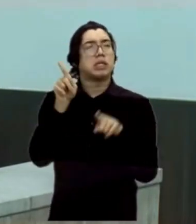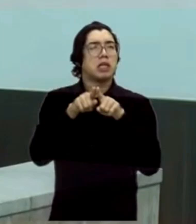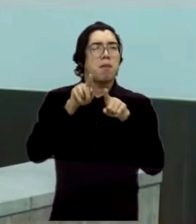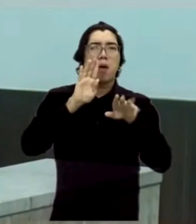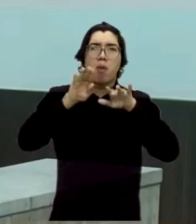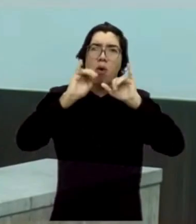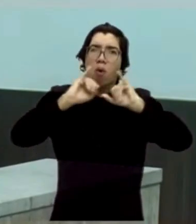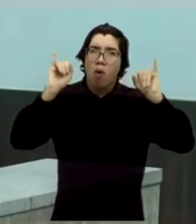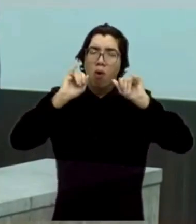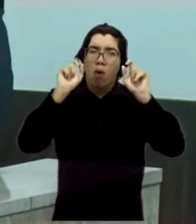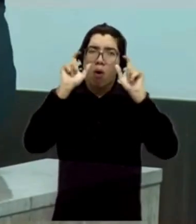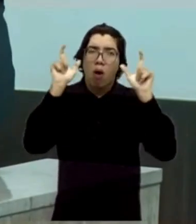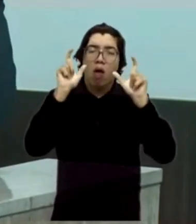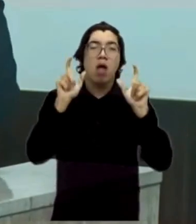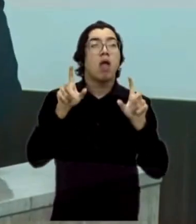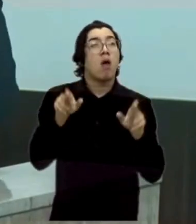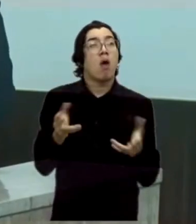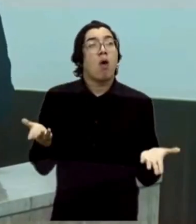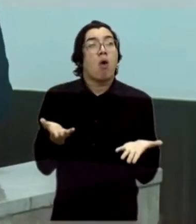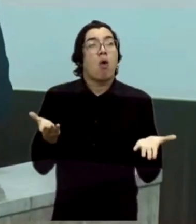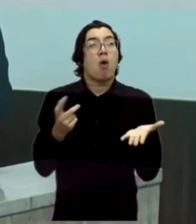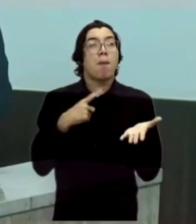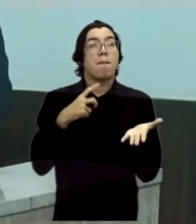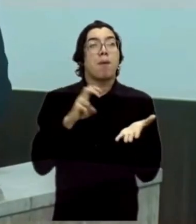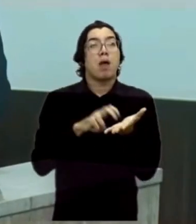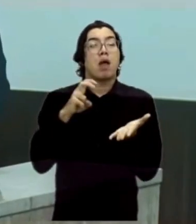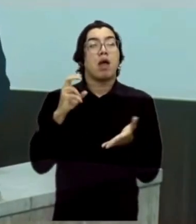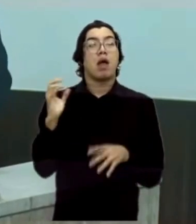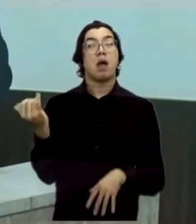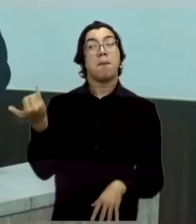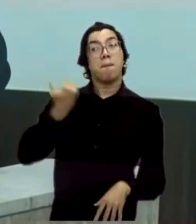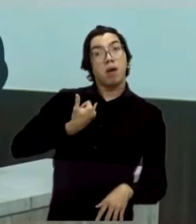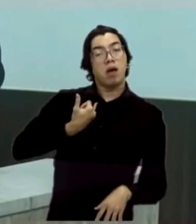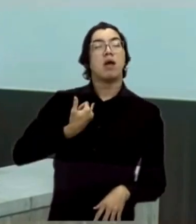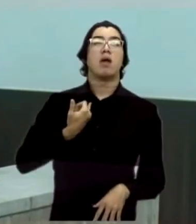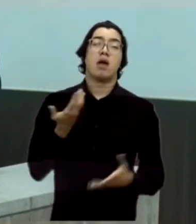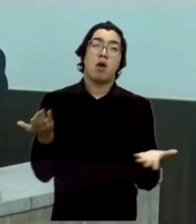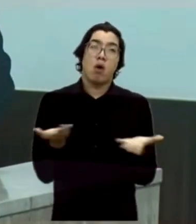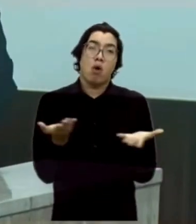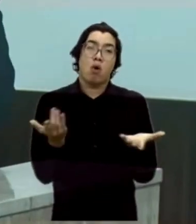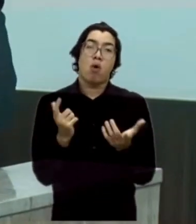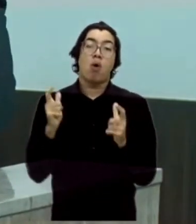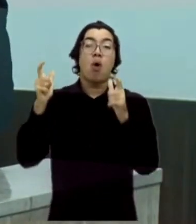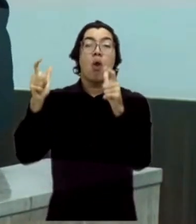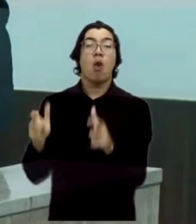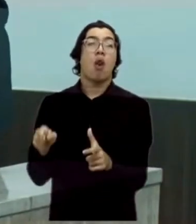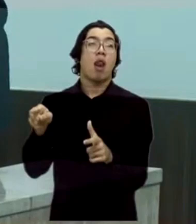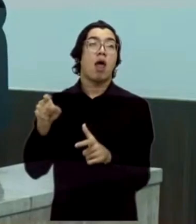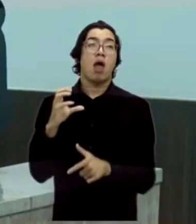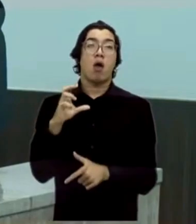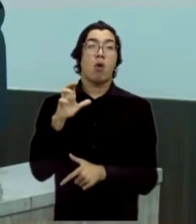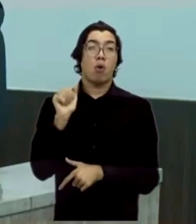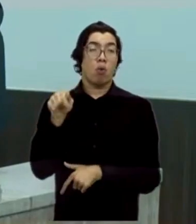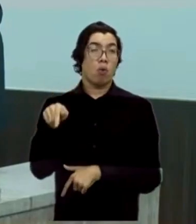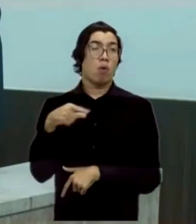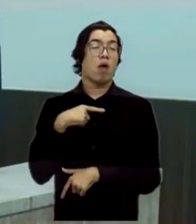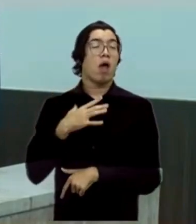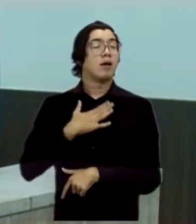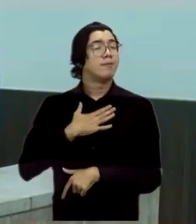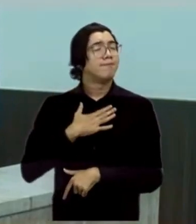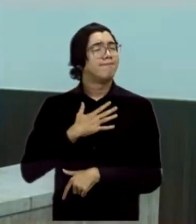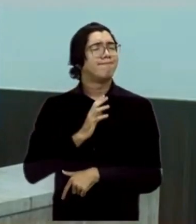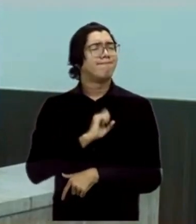como fiz aqui hoje de uma denúncia que chegou para mim do lugar que eu tenho no meu coração e terei para sempre Porque